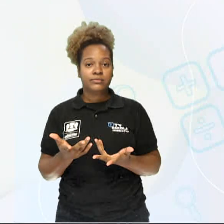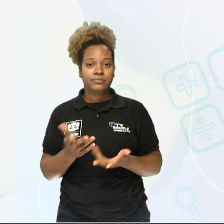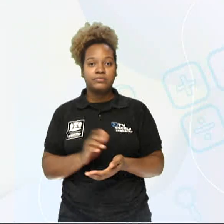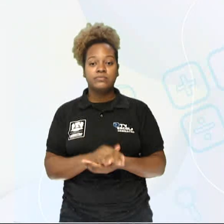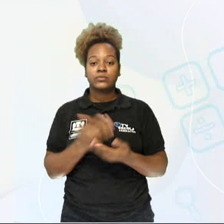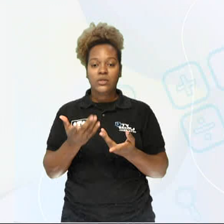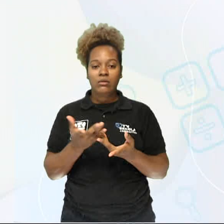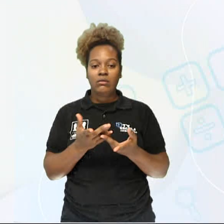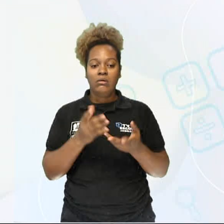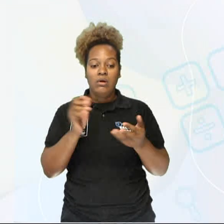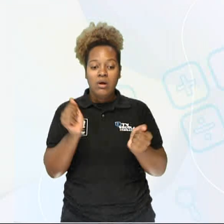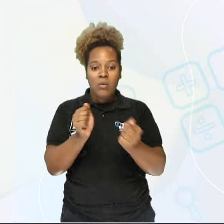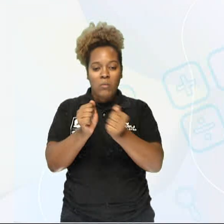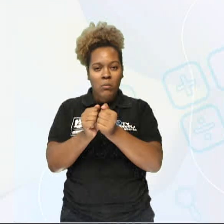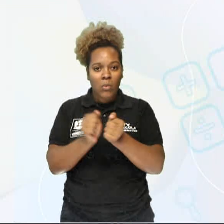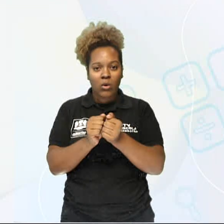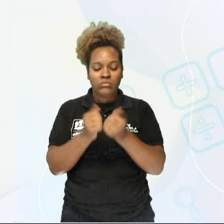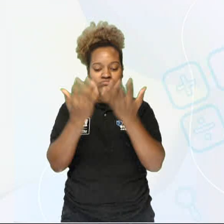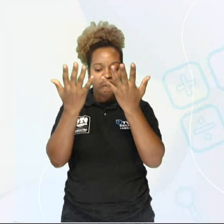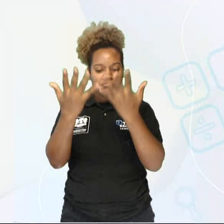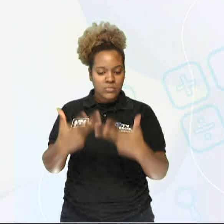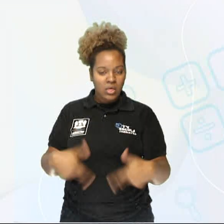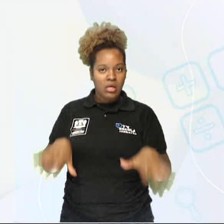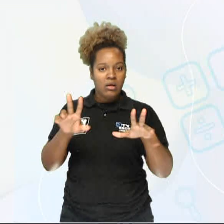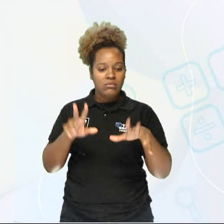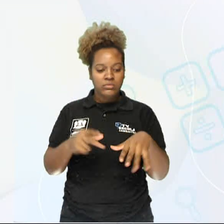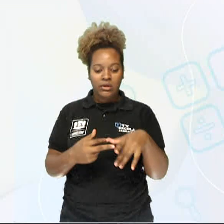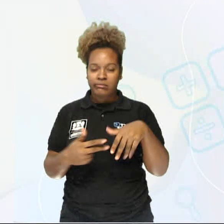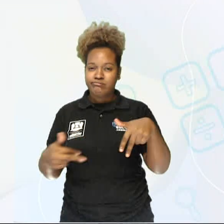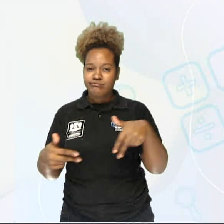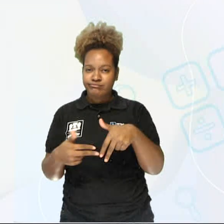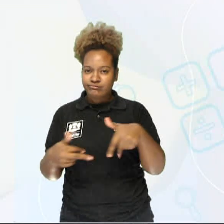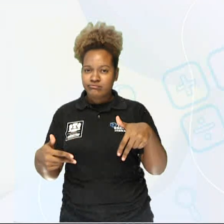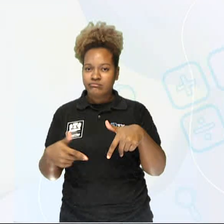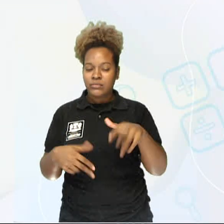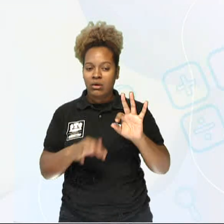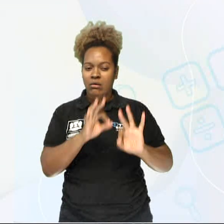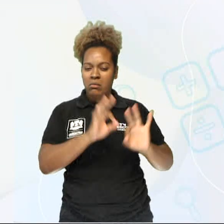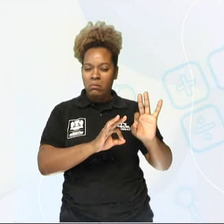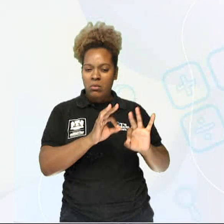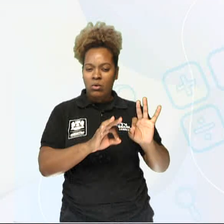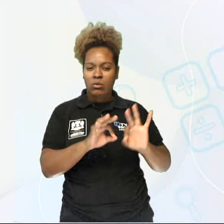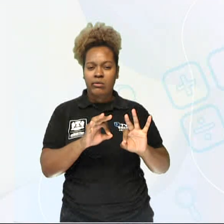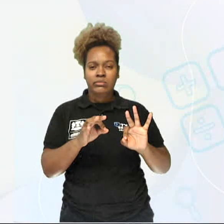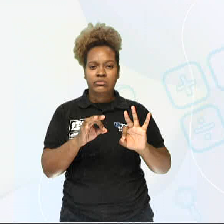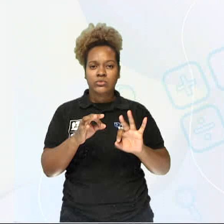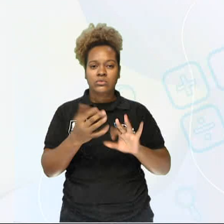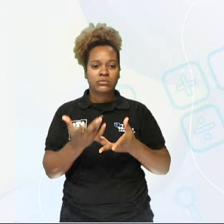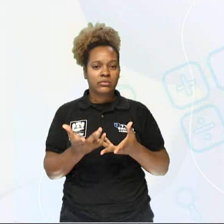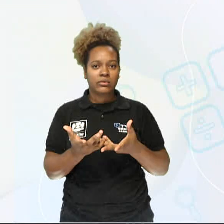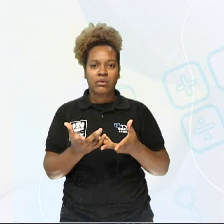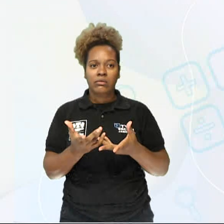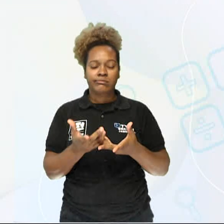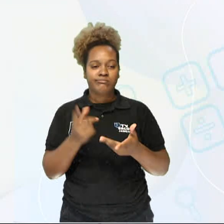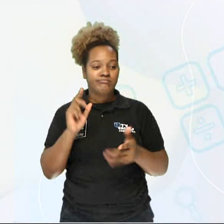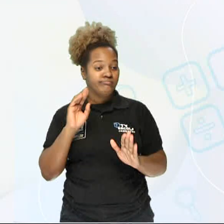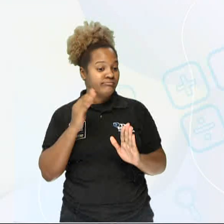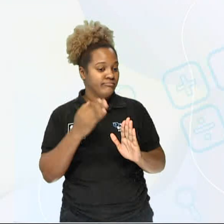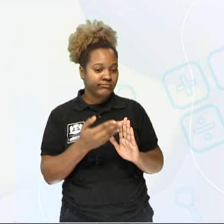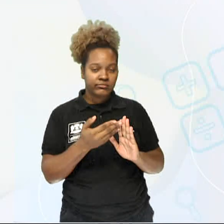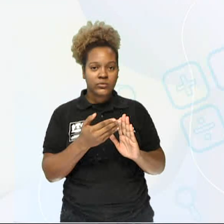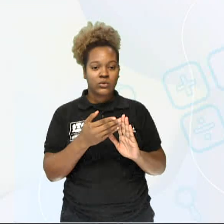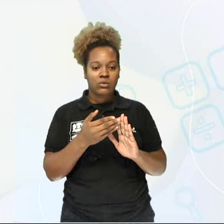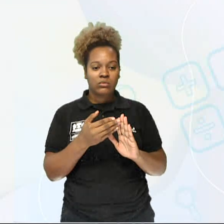a união natural de minerais, compostos químicos definidos quanto à